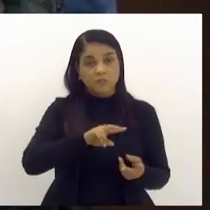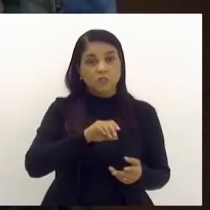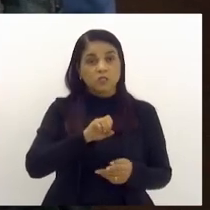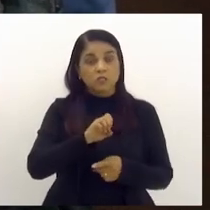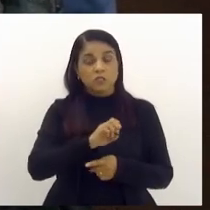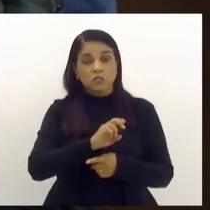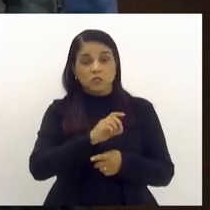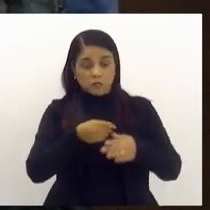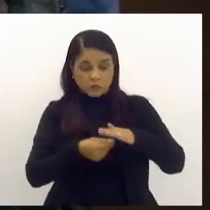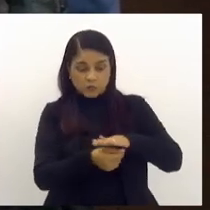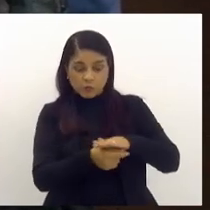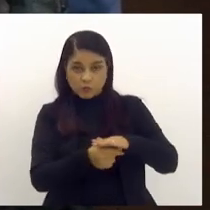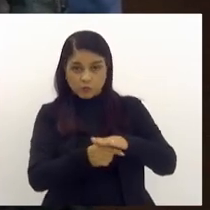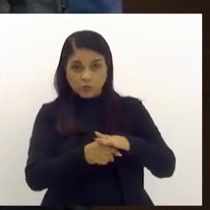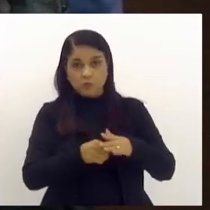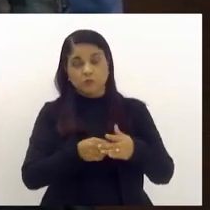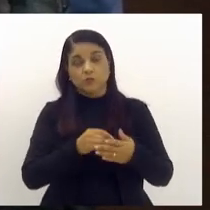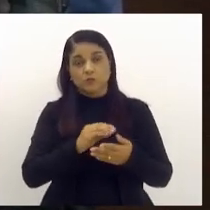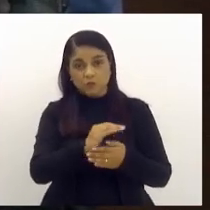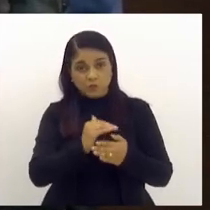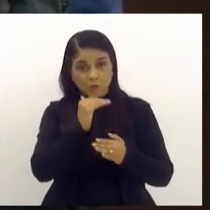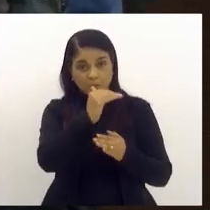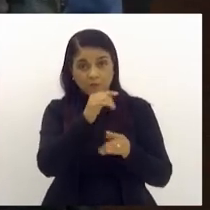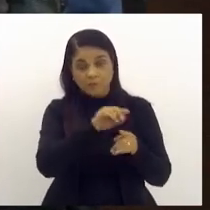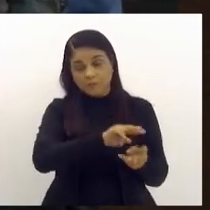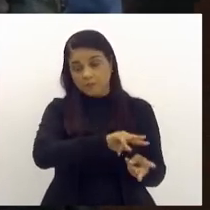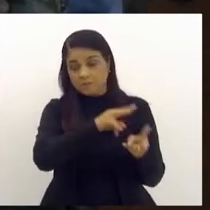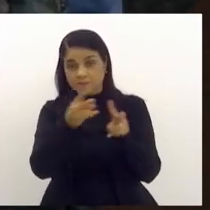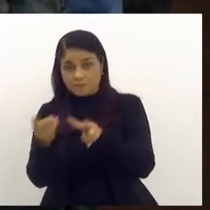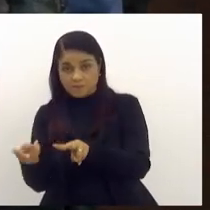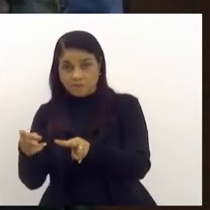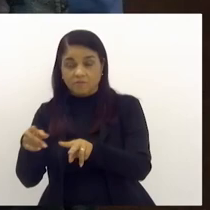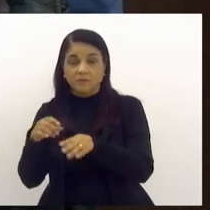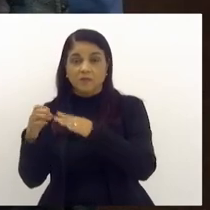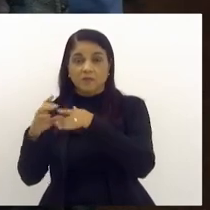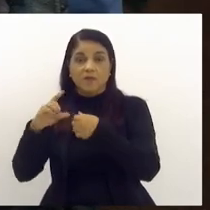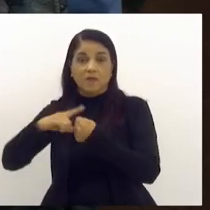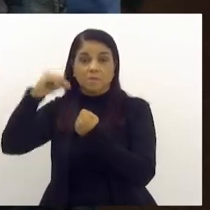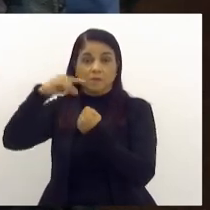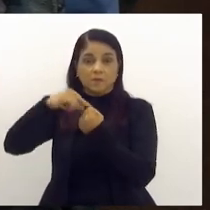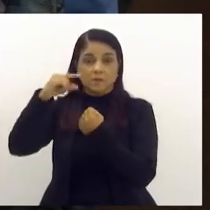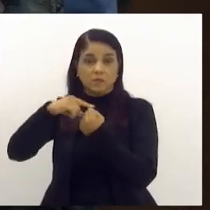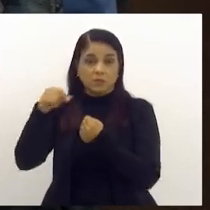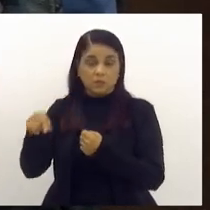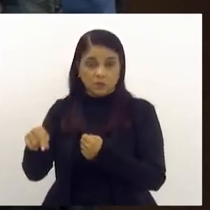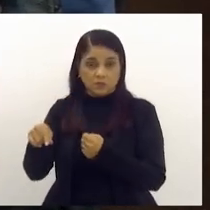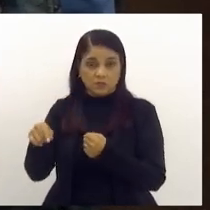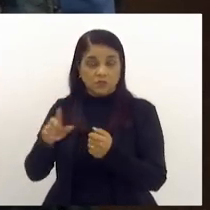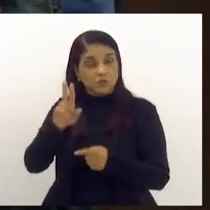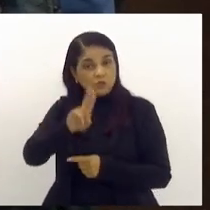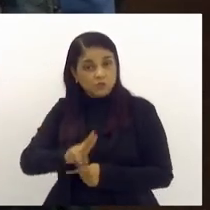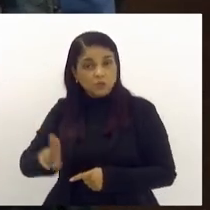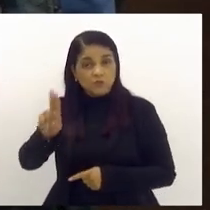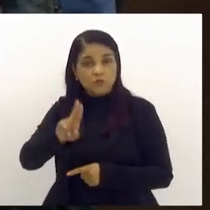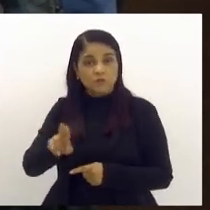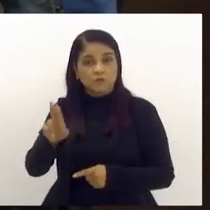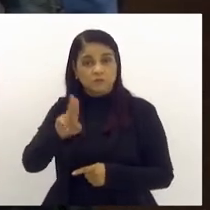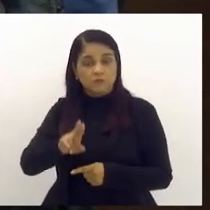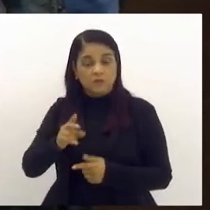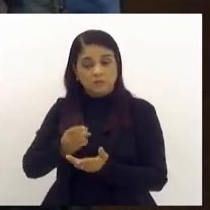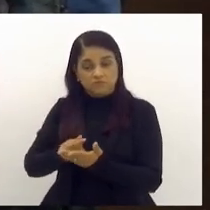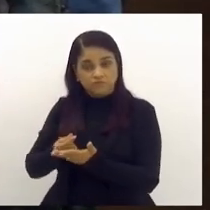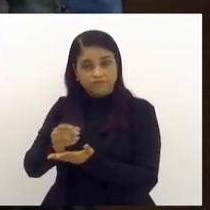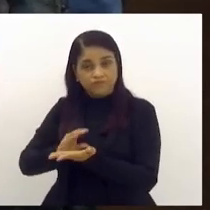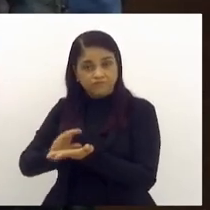de Fomento ao Microcrédito Produtivo, orientado para empreendedores FEMPO, que deverá ser utilizada para financiar a